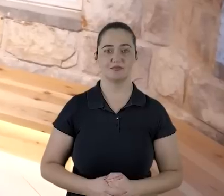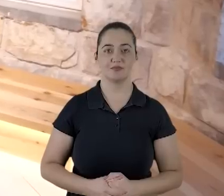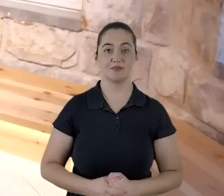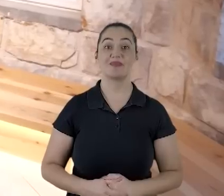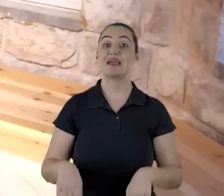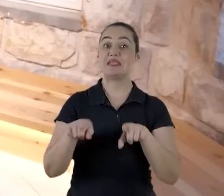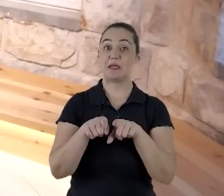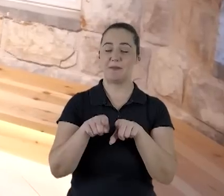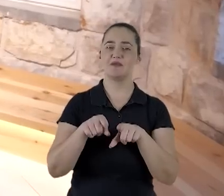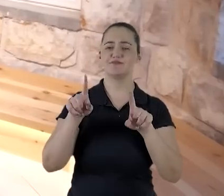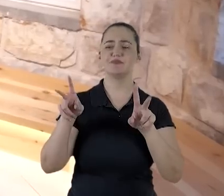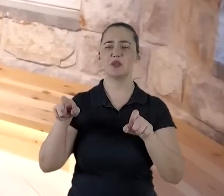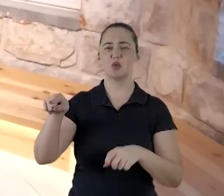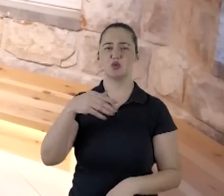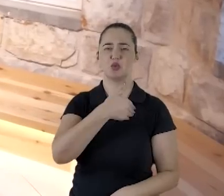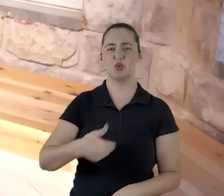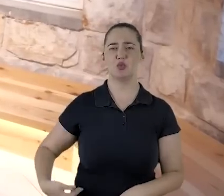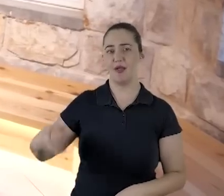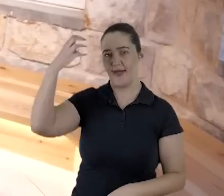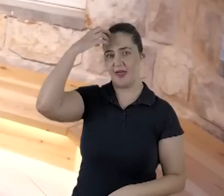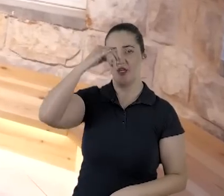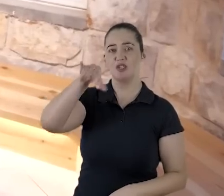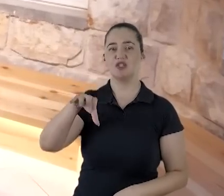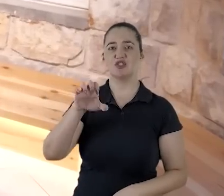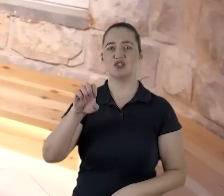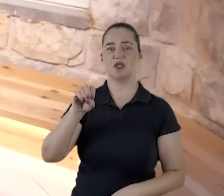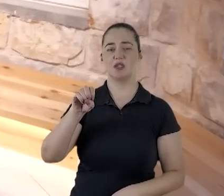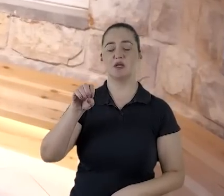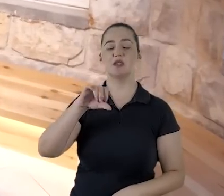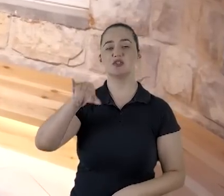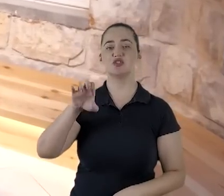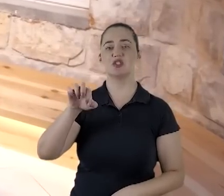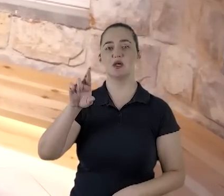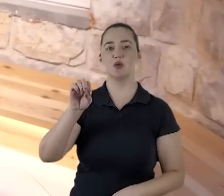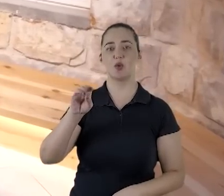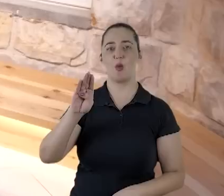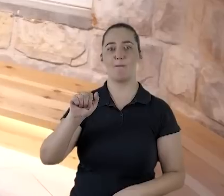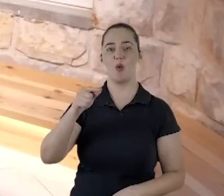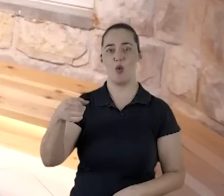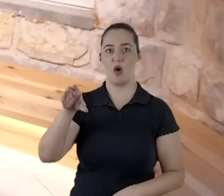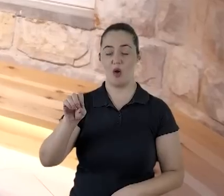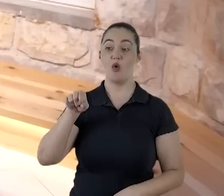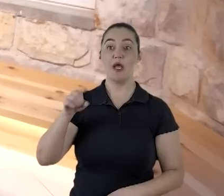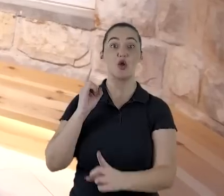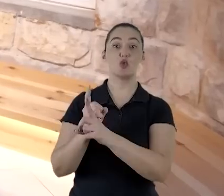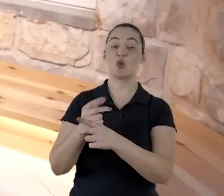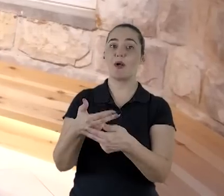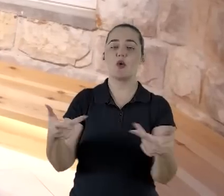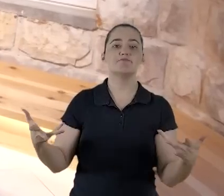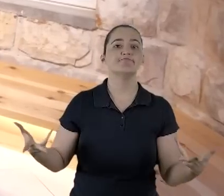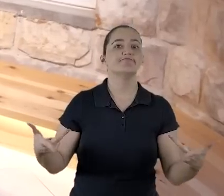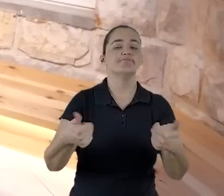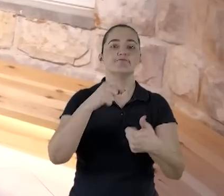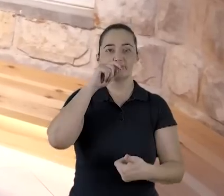Aliás, falando em Jeroboão, aqui também em Meguido, eles encontraram algo muito curioso que eu quero mostrar para você, uma